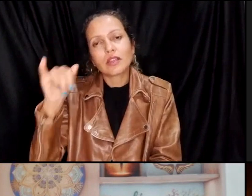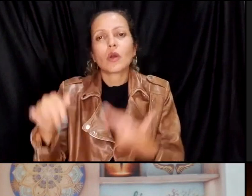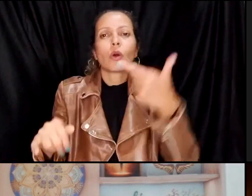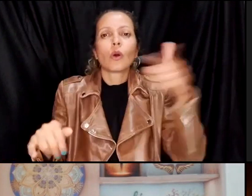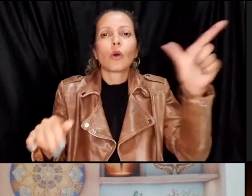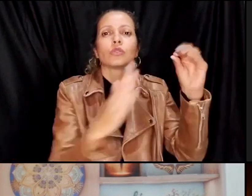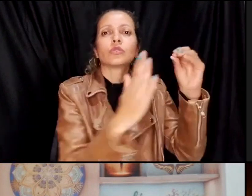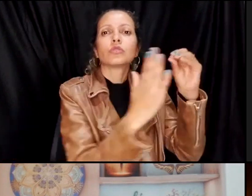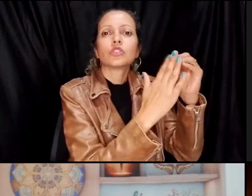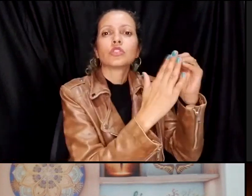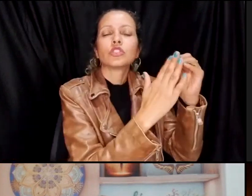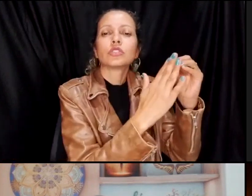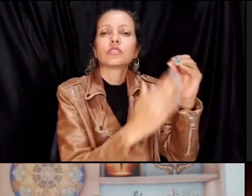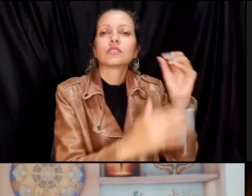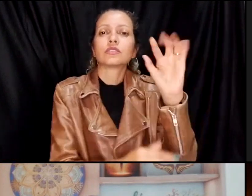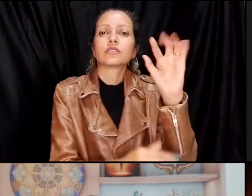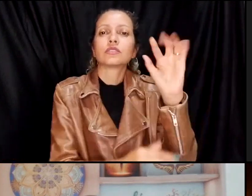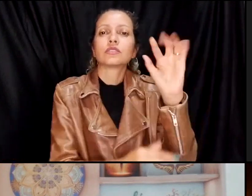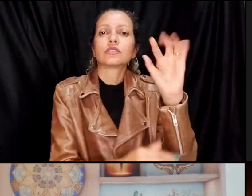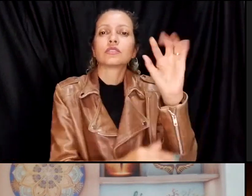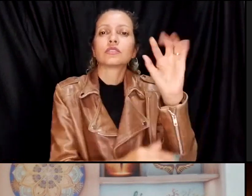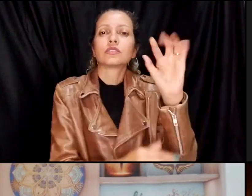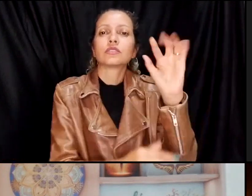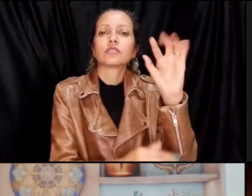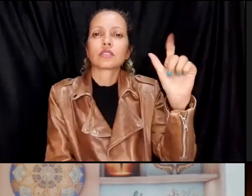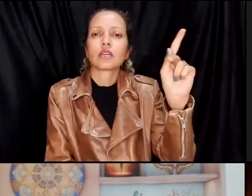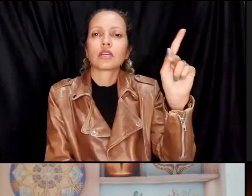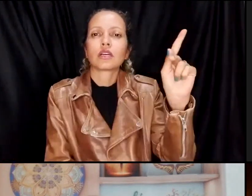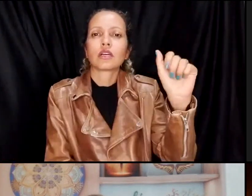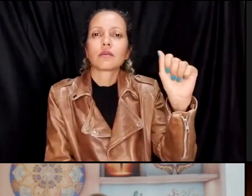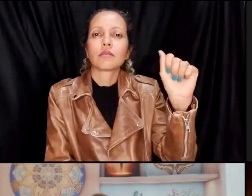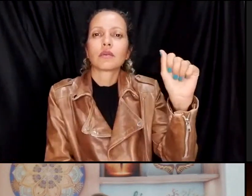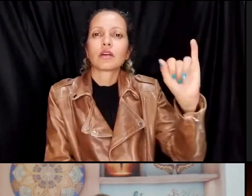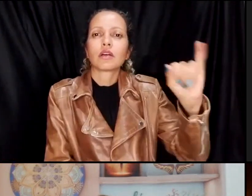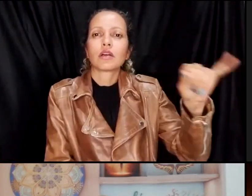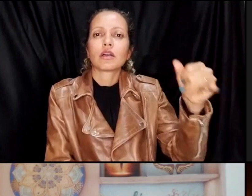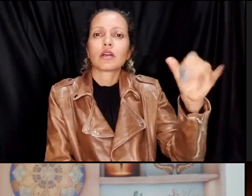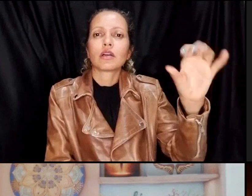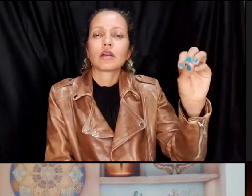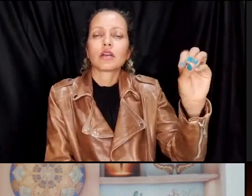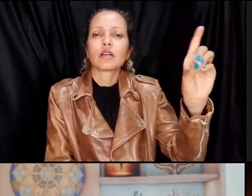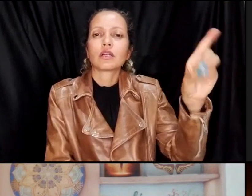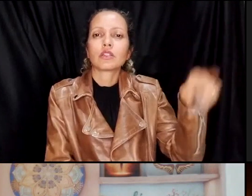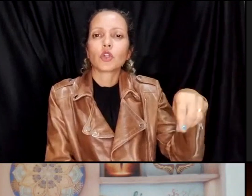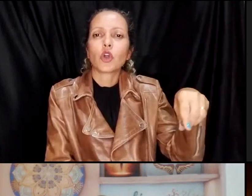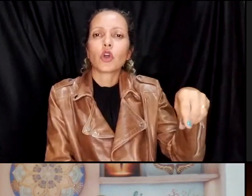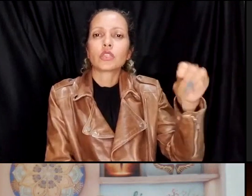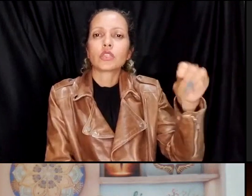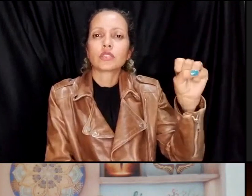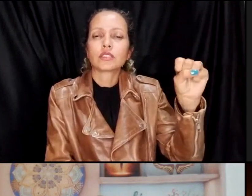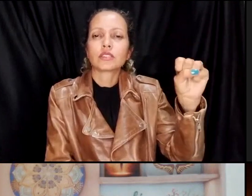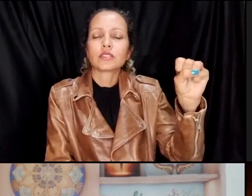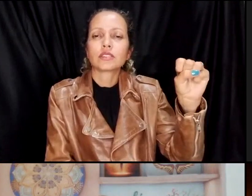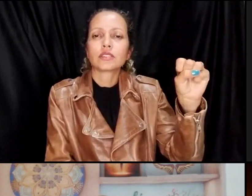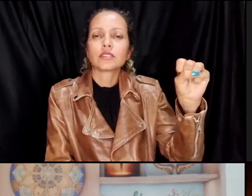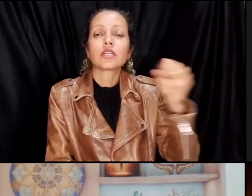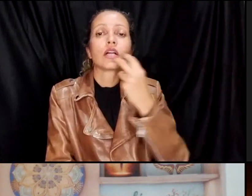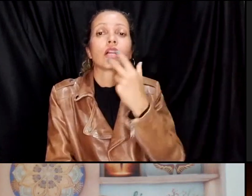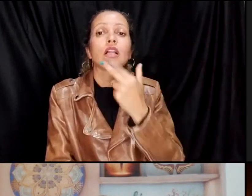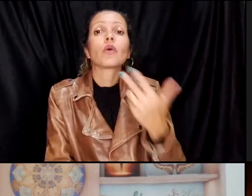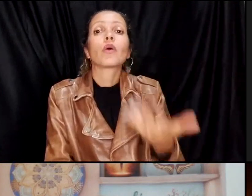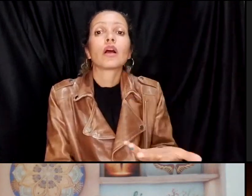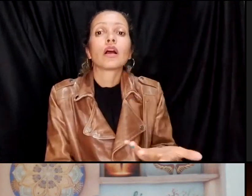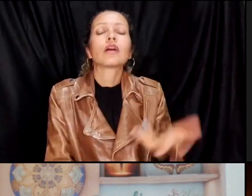surda, a língua que ela deve aprender é a Libras. Porque a Libras, ela é a